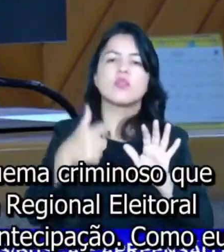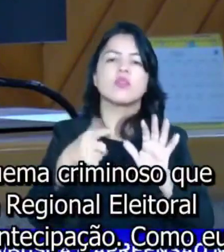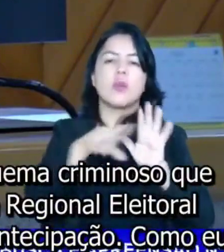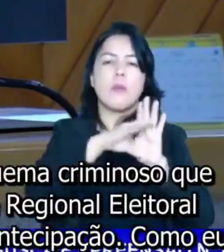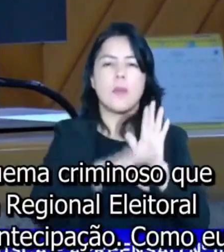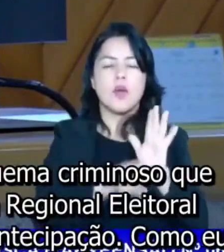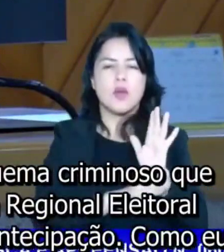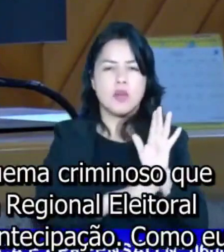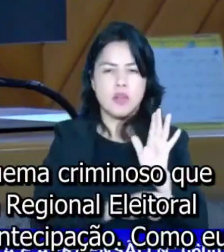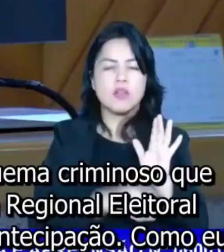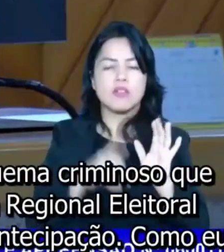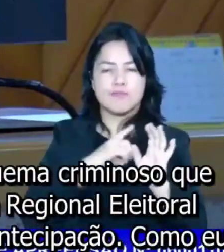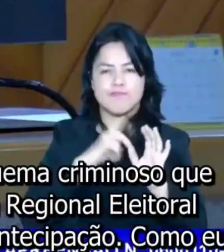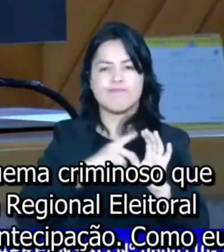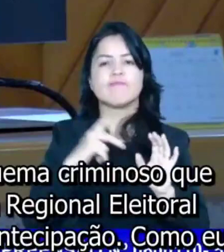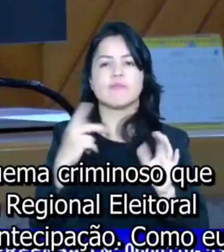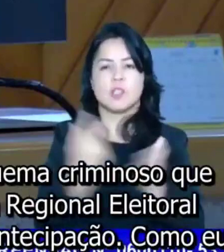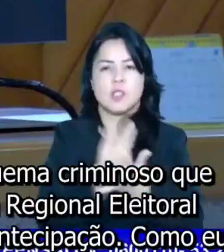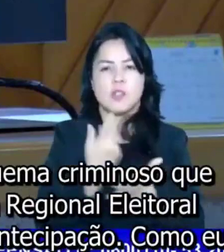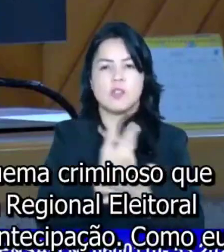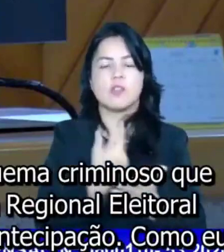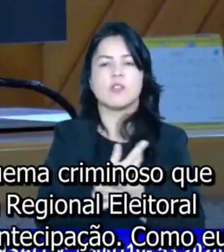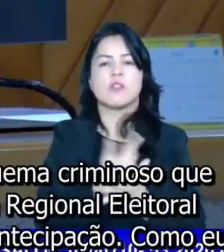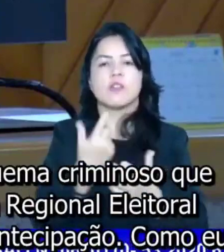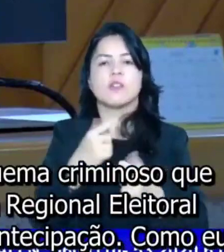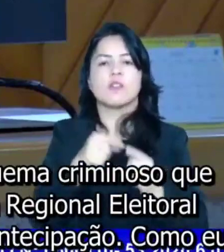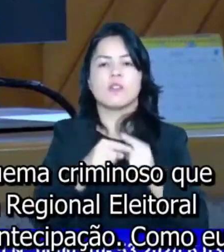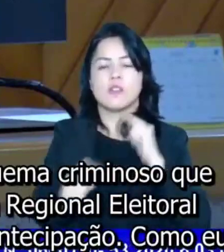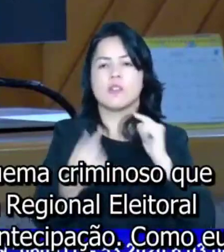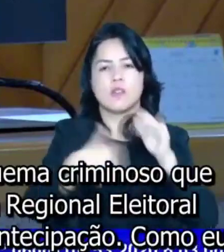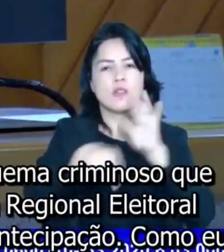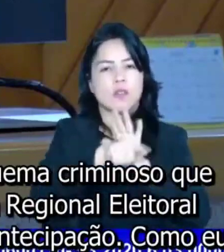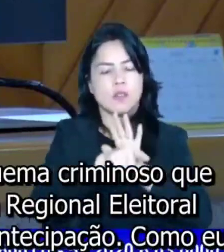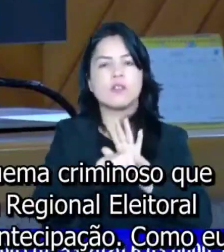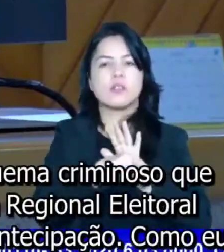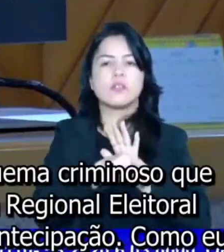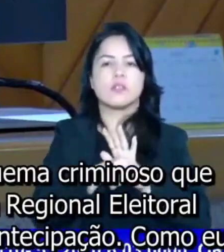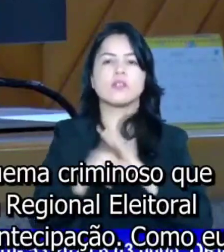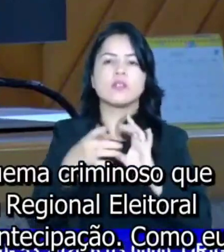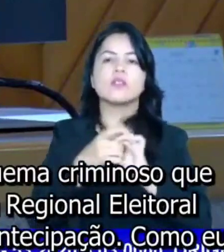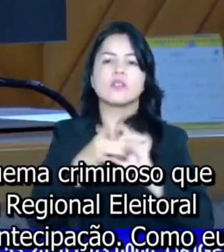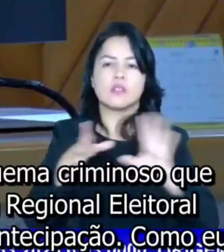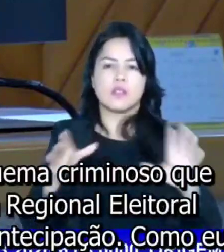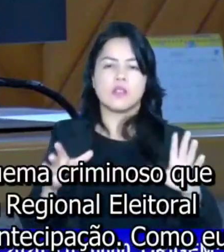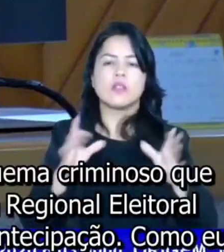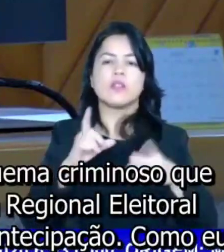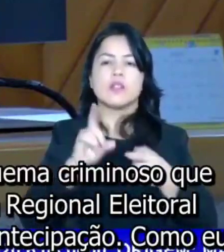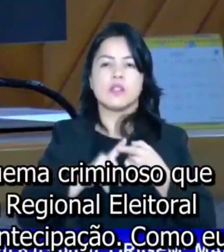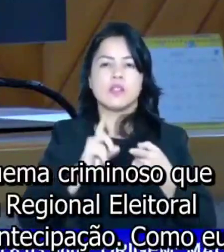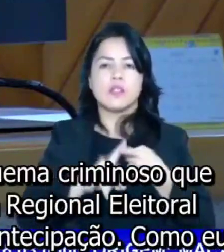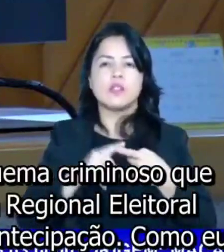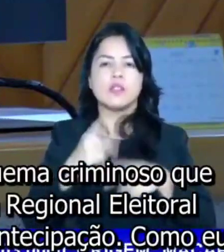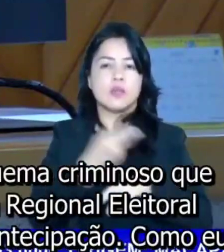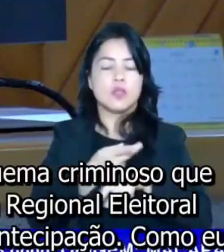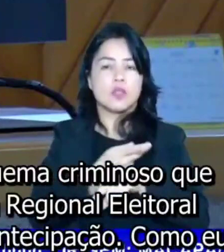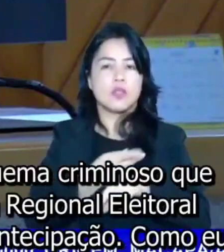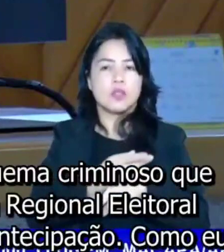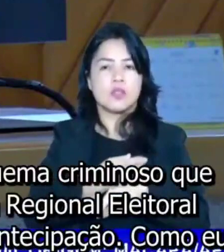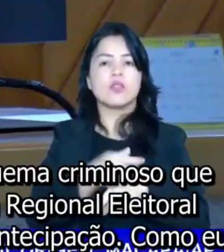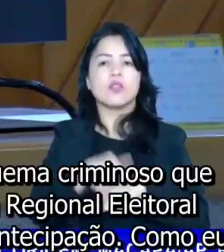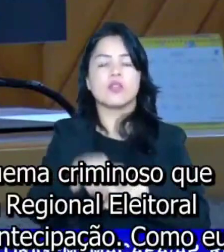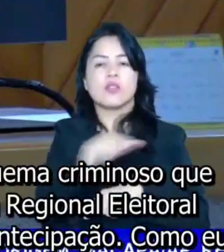elemento que os vincula ao esquema criminoso que ofende o regime democrático. E também a Procuradoria Regional Eleitoral opinou